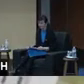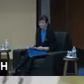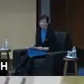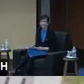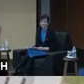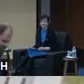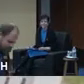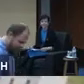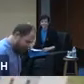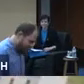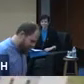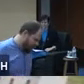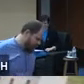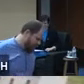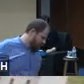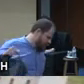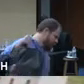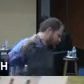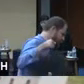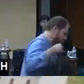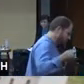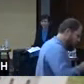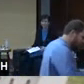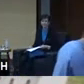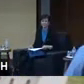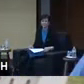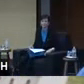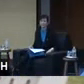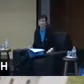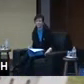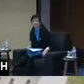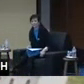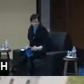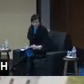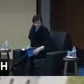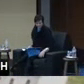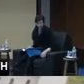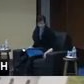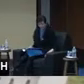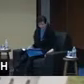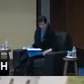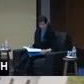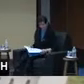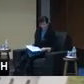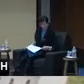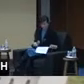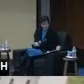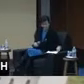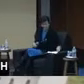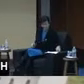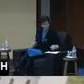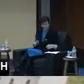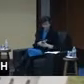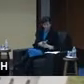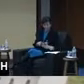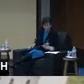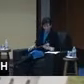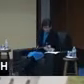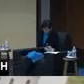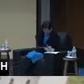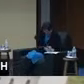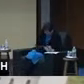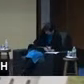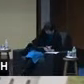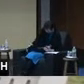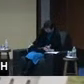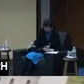departamento em 2010 licenciado em filosofia pela Universidade Federal de Uberlândia pós-graduado em gestão cultural